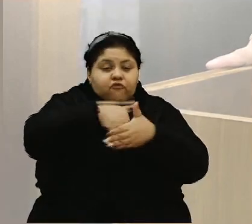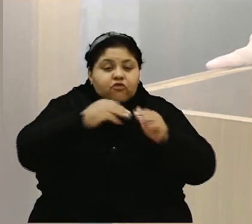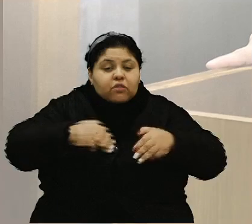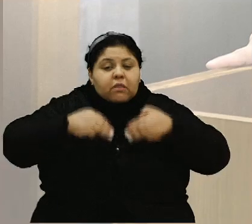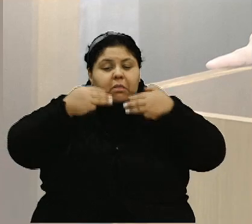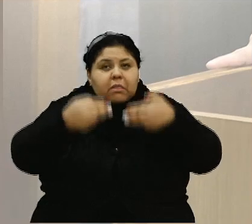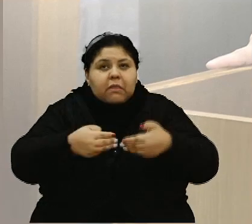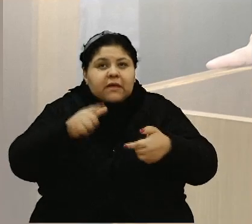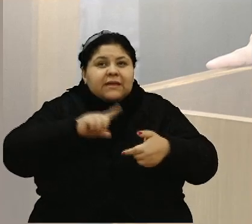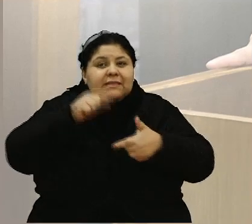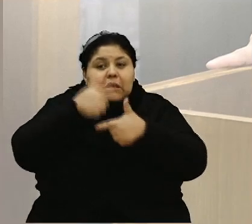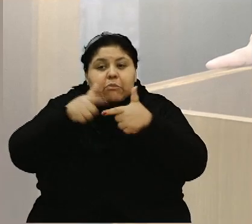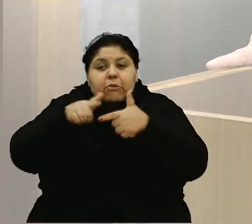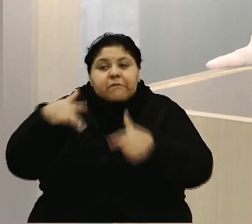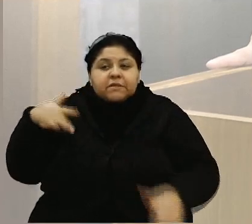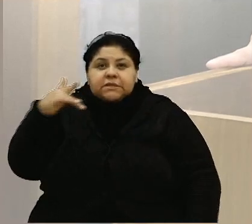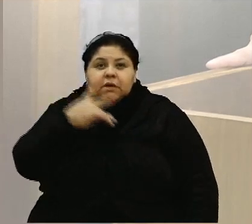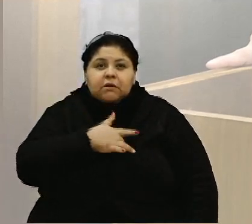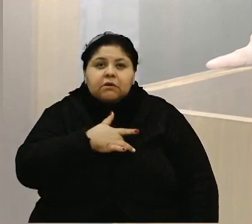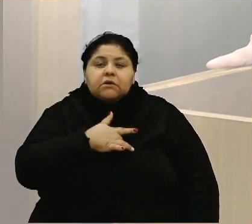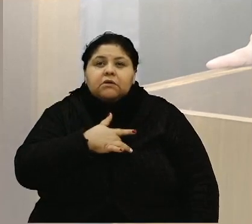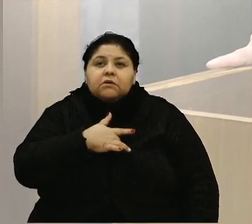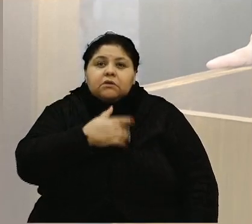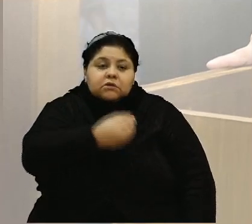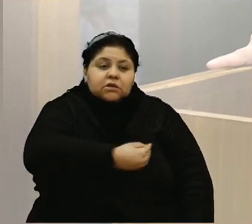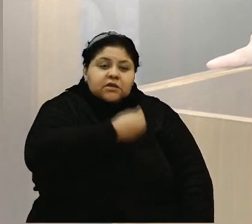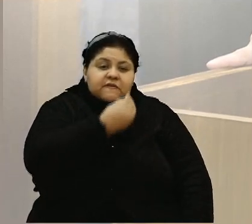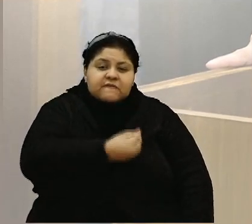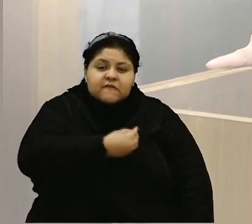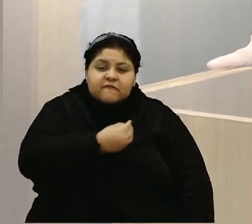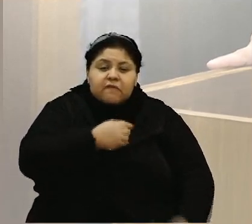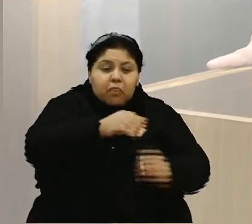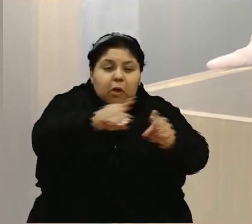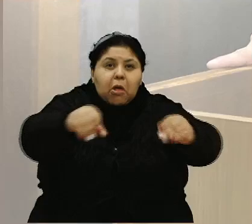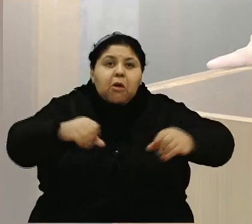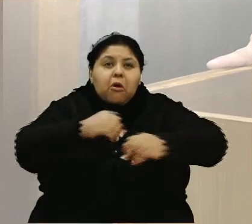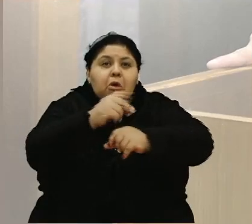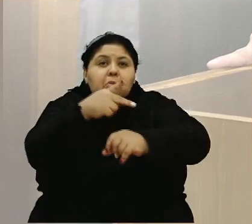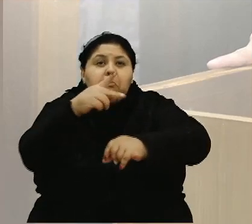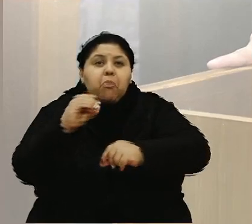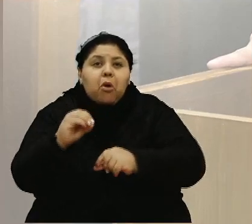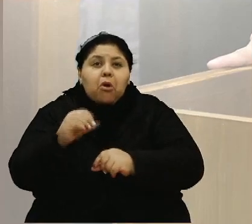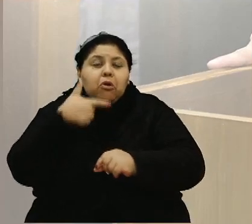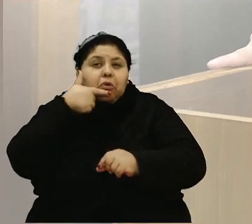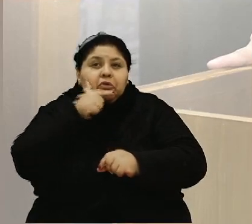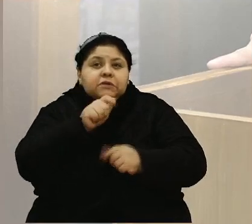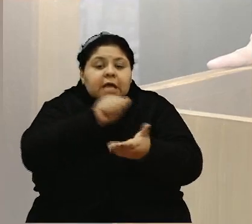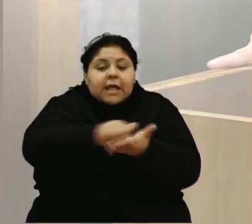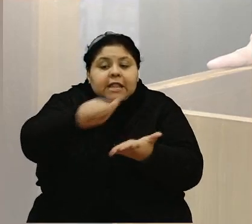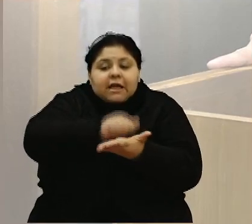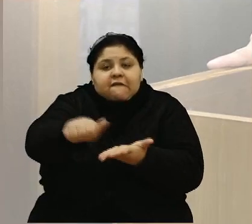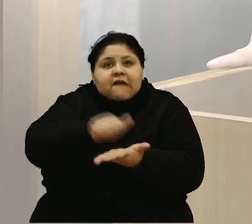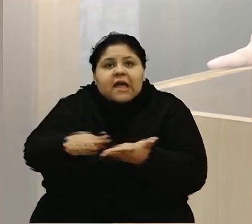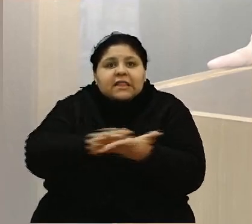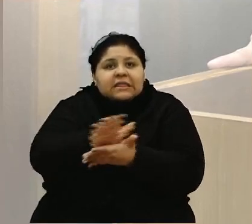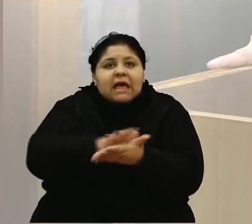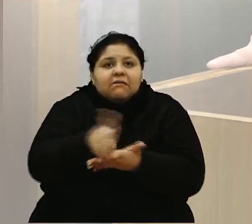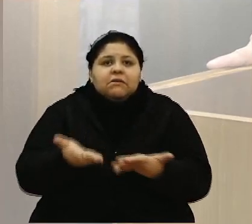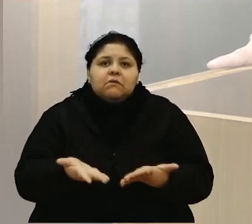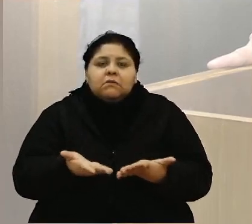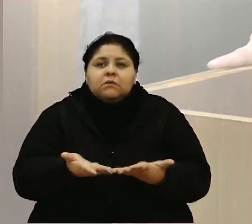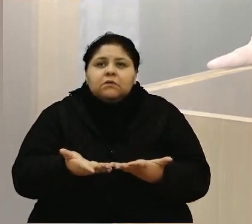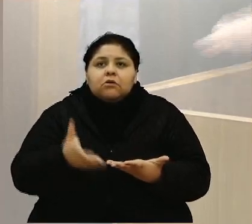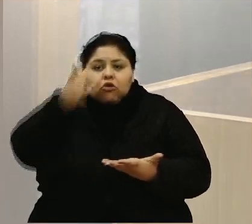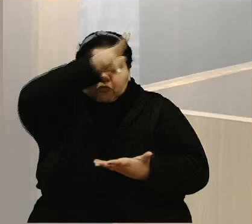Andréia que tem um problema de saúde e que vive no meio da poeira. As pessoas não podem lavar roupa. E aí? Tem que o